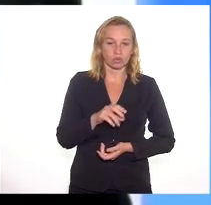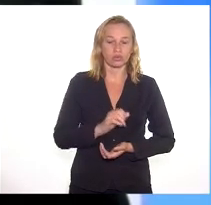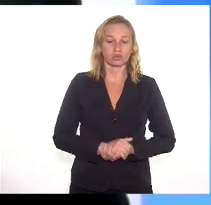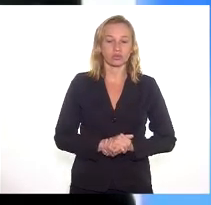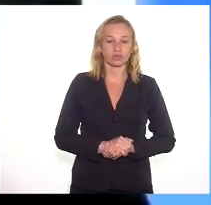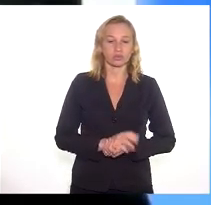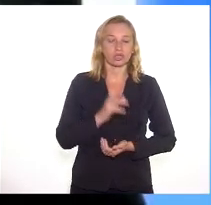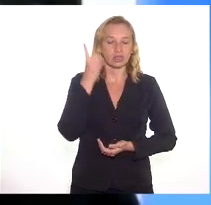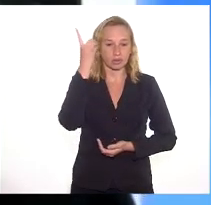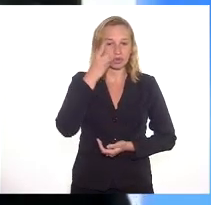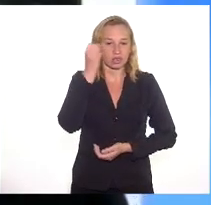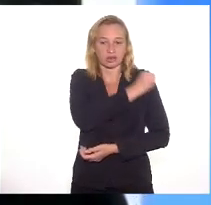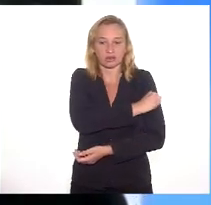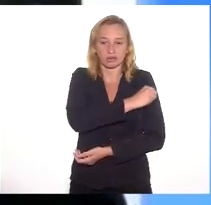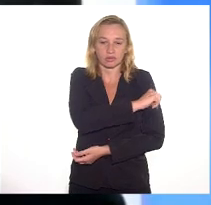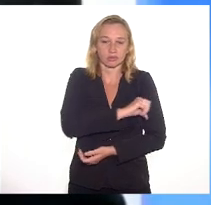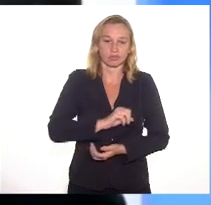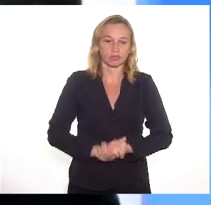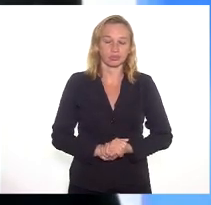Deputado Enfermeira Rejane.